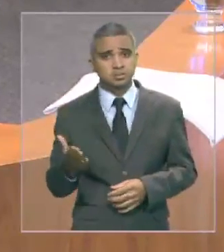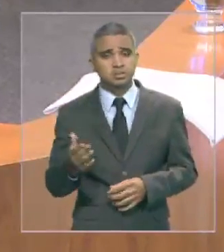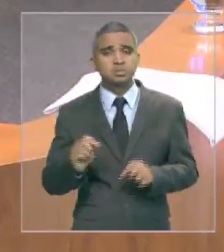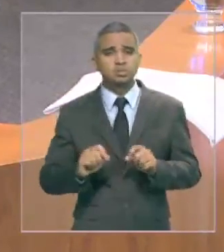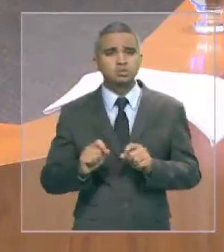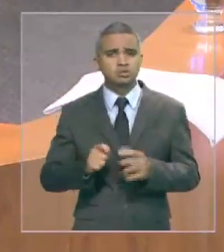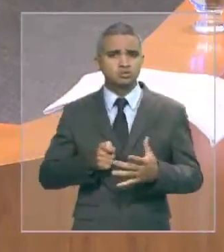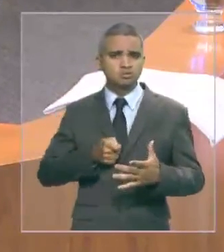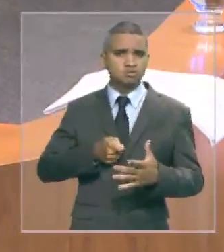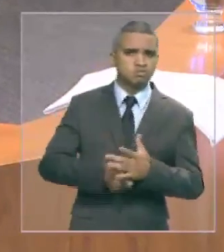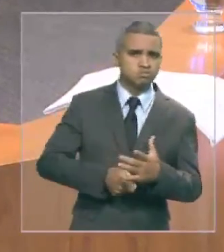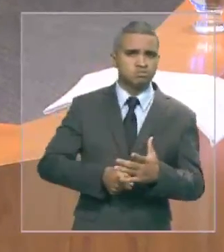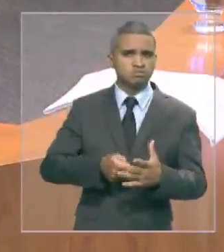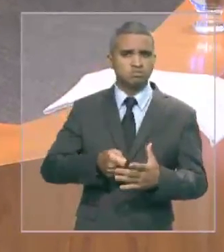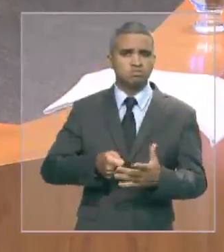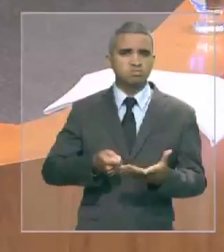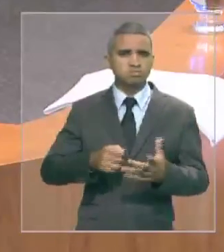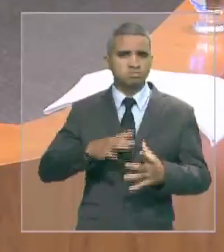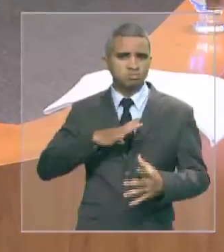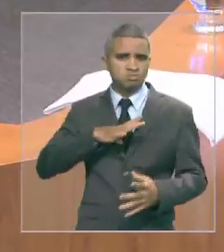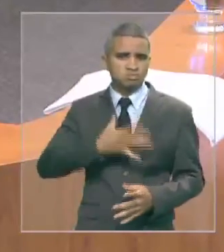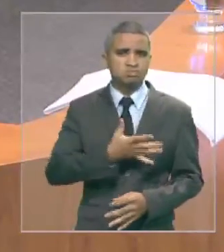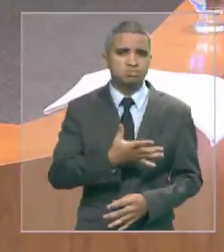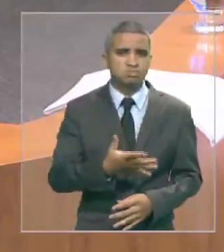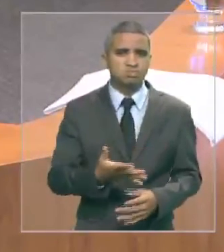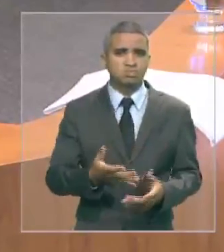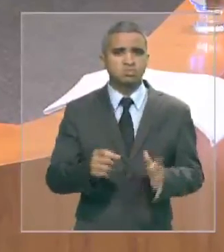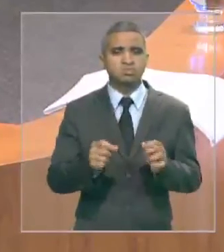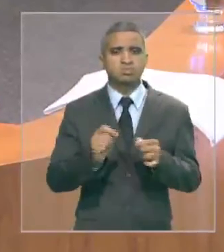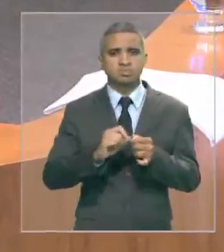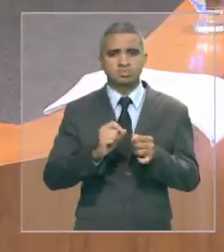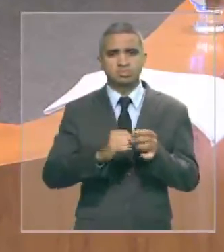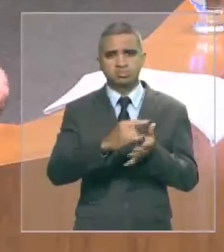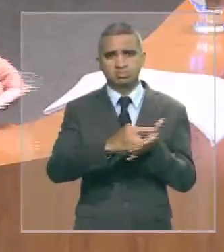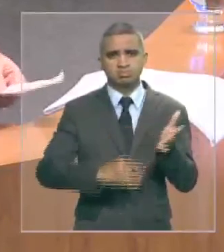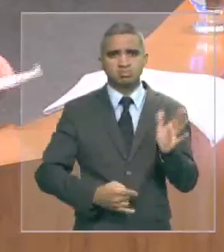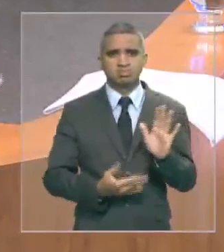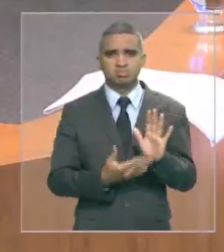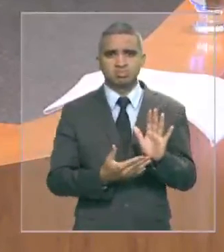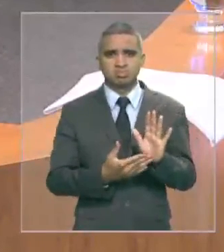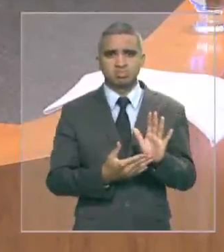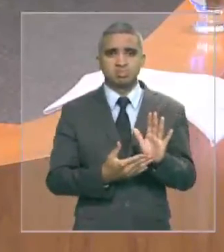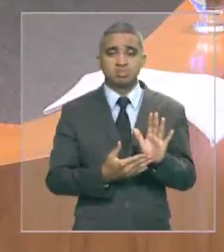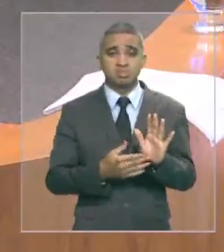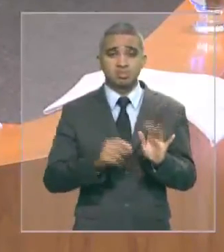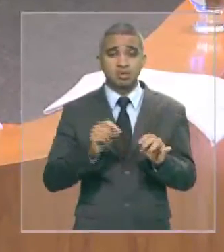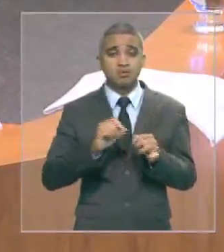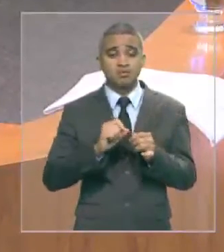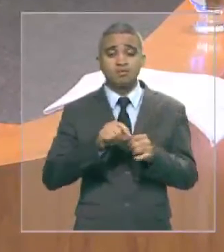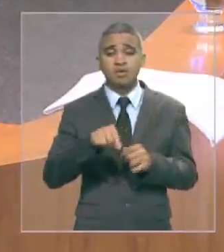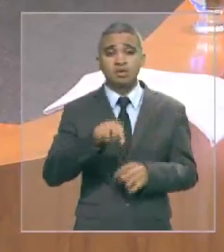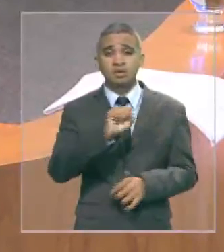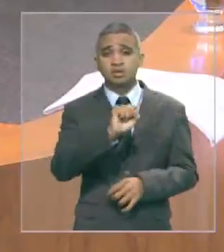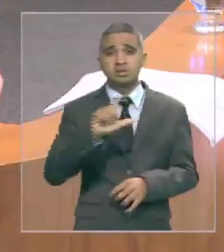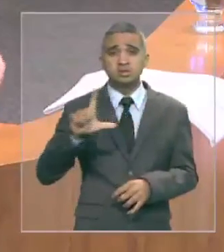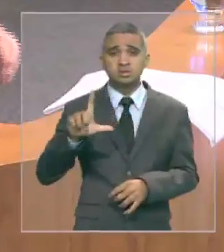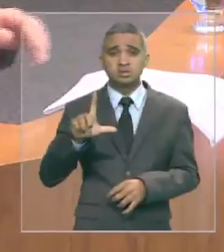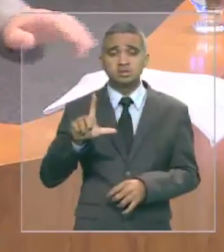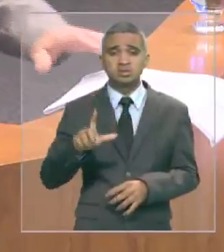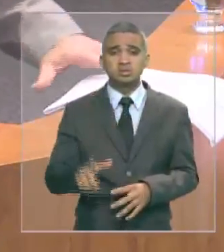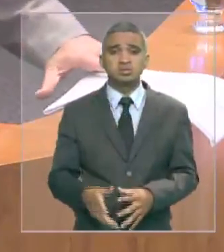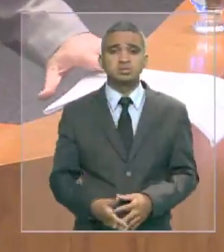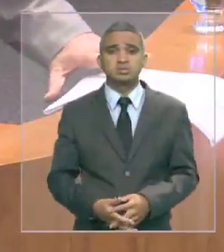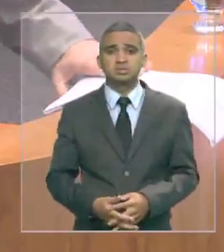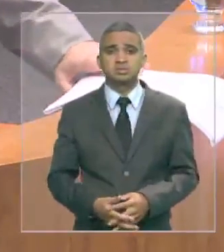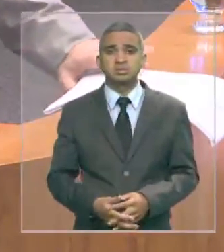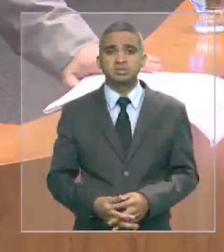a realidade e está dotando São Luís do Maranhão com o